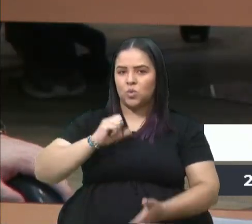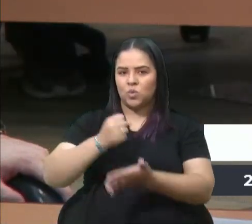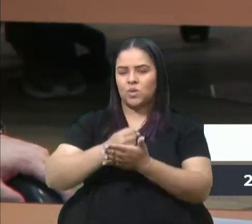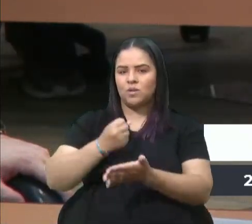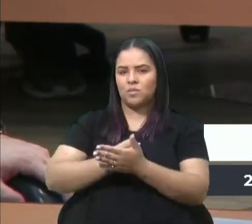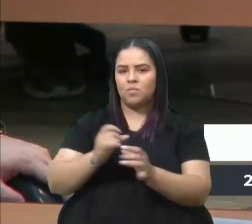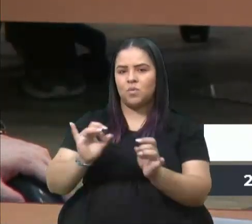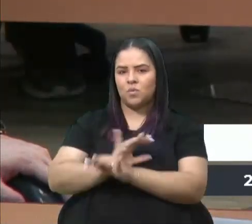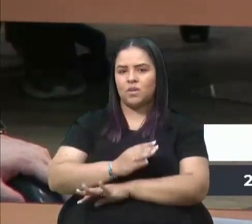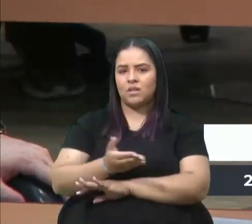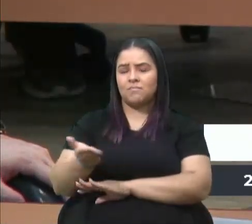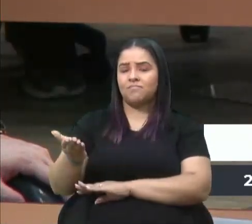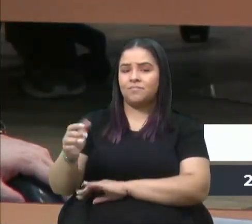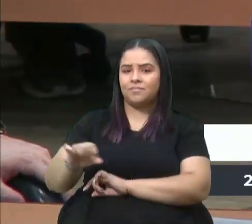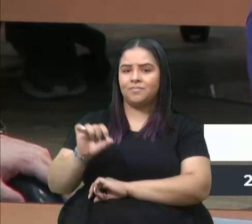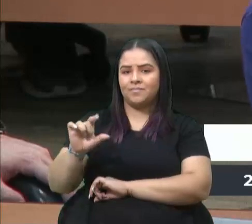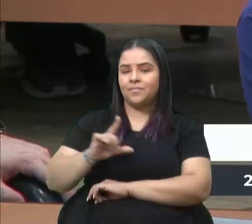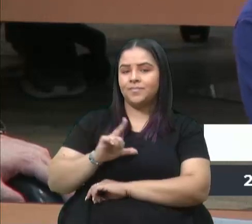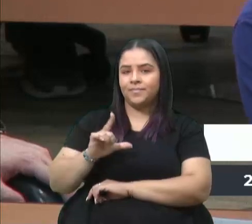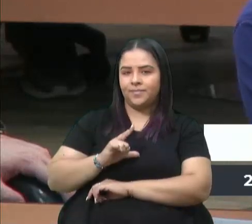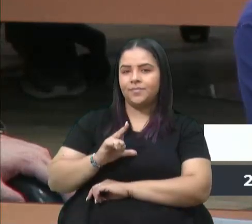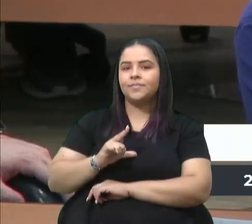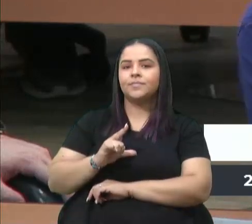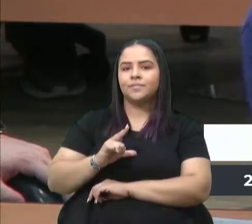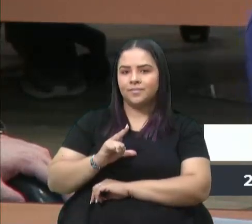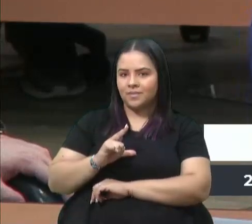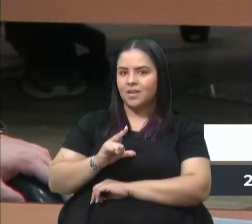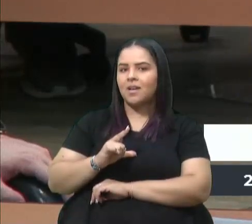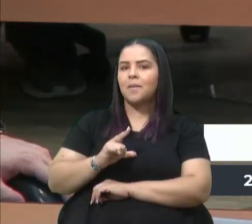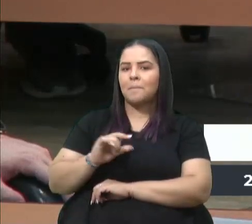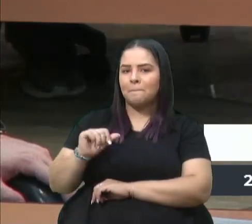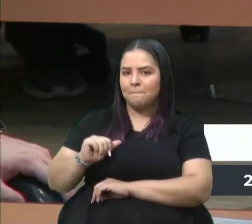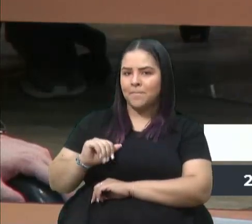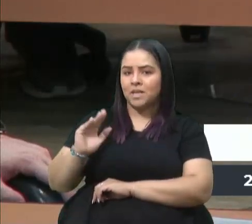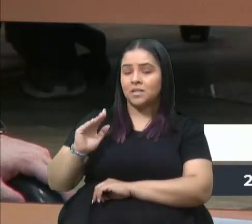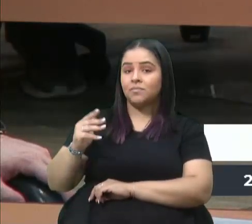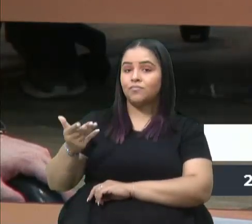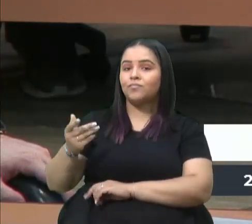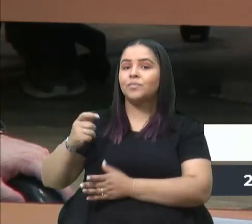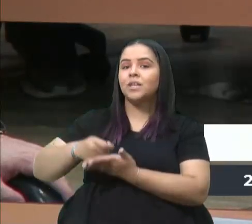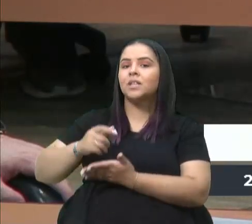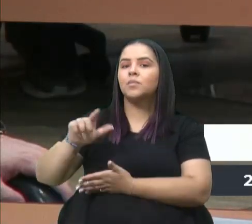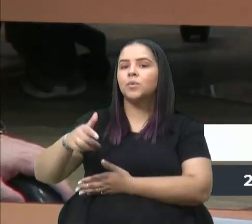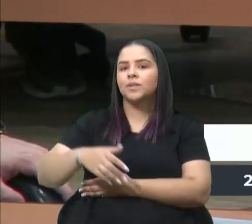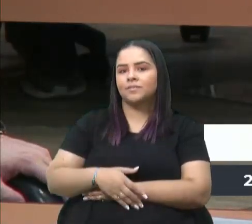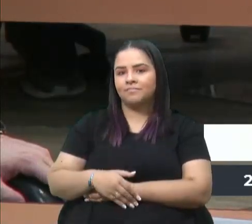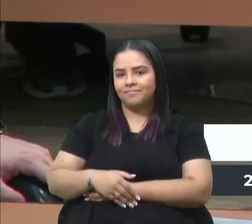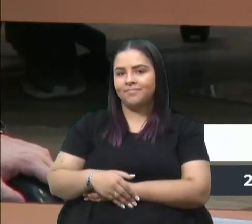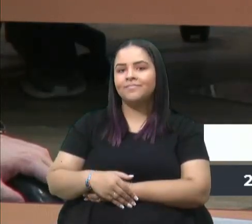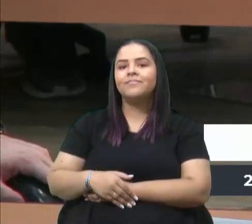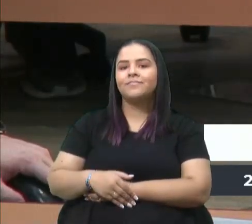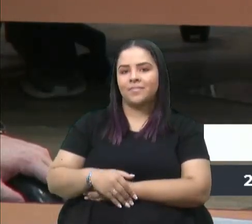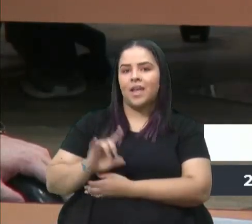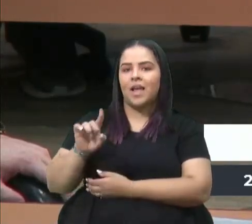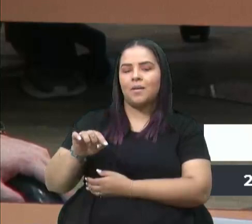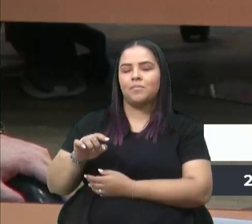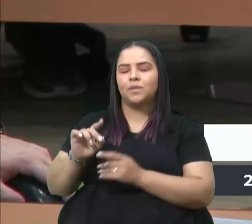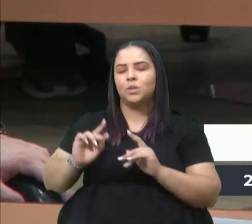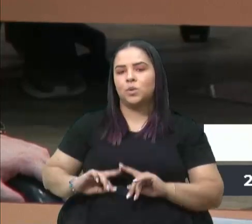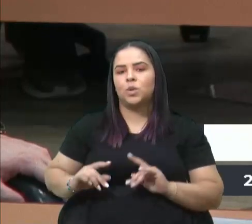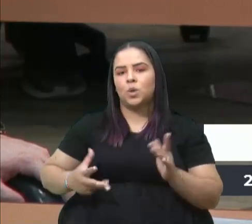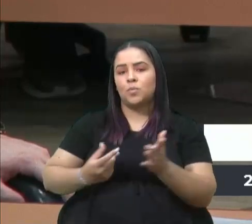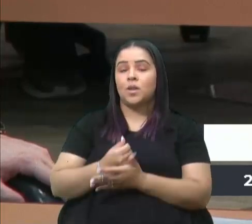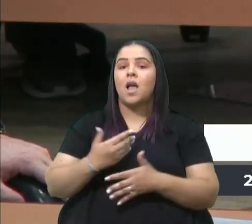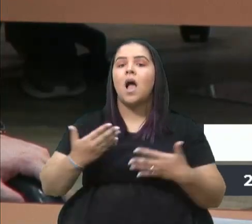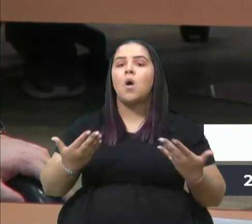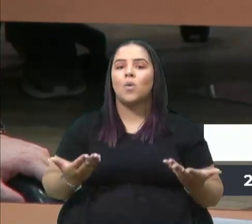aqueles. Então, as consequências vão muito além. Mas quem paga a conta é o consumidor. Alguém vai pagar